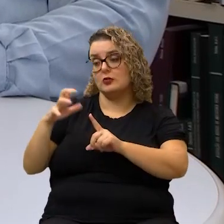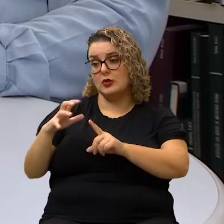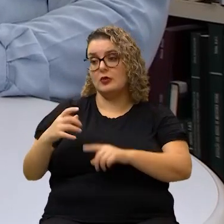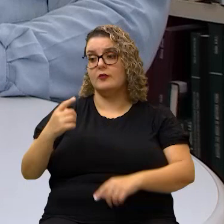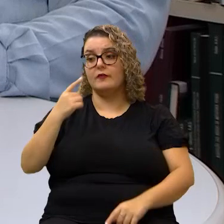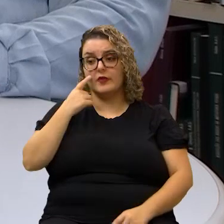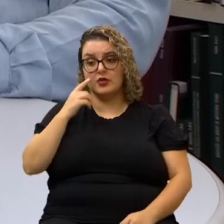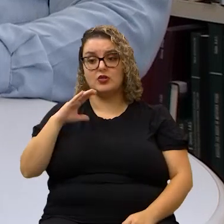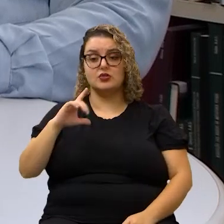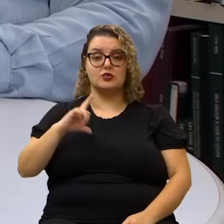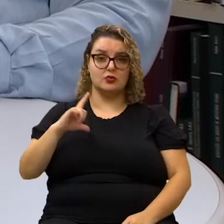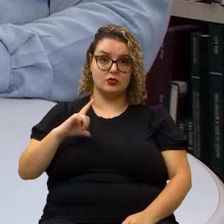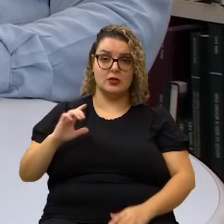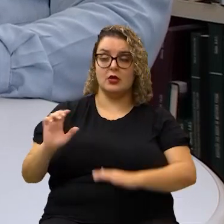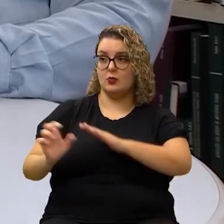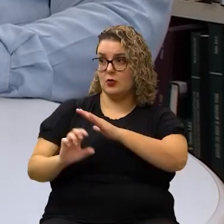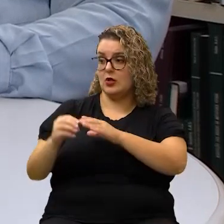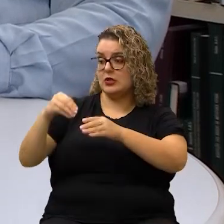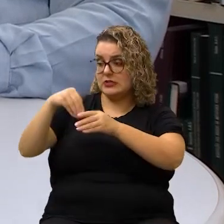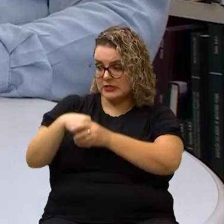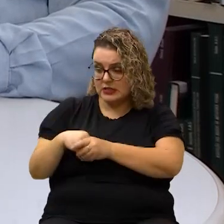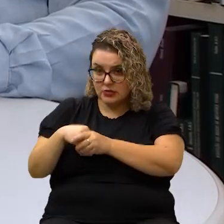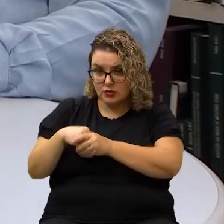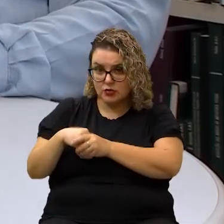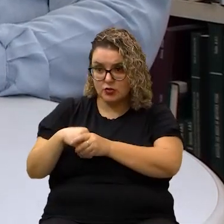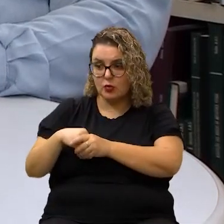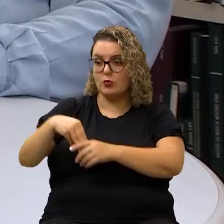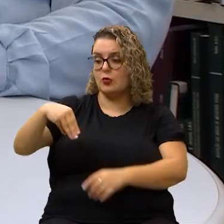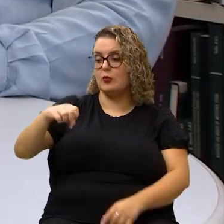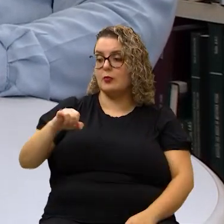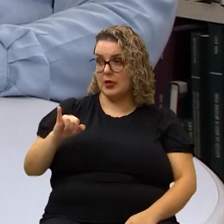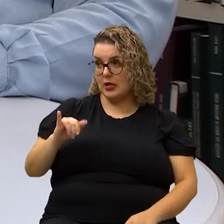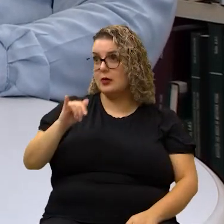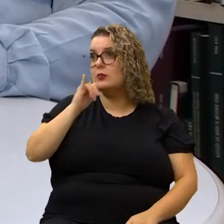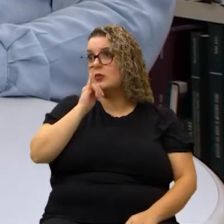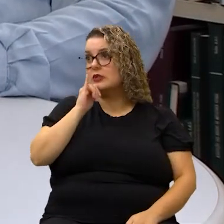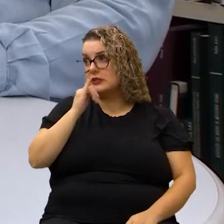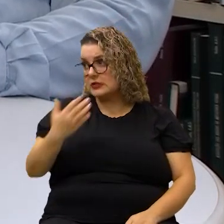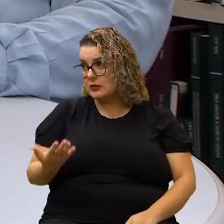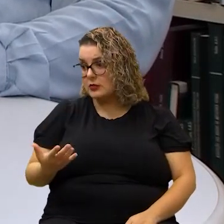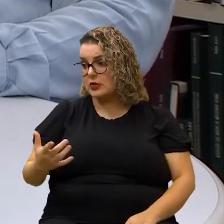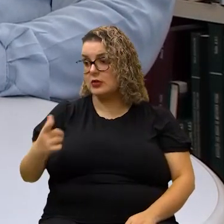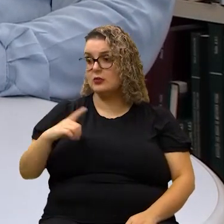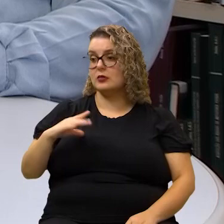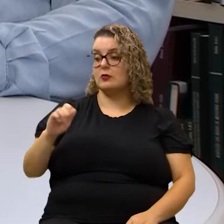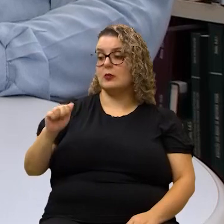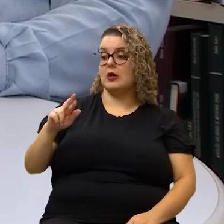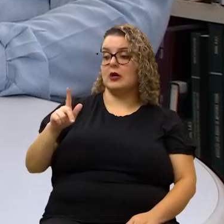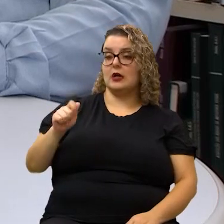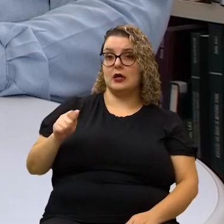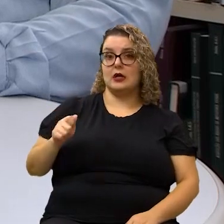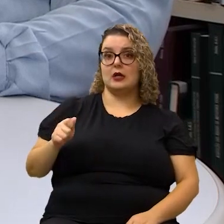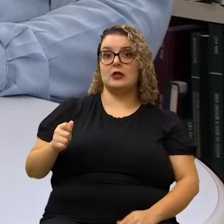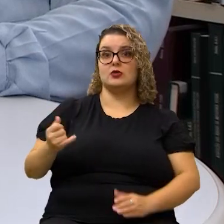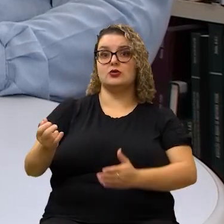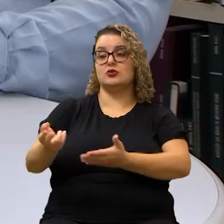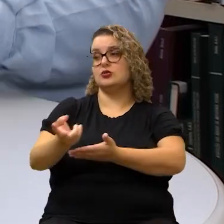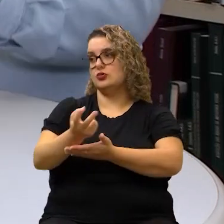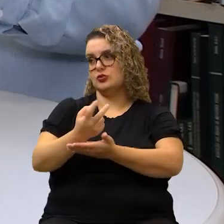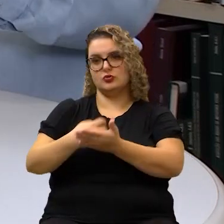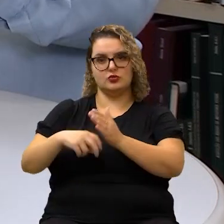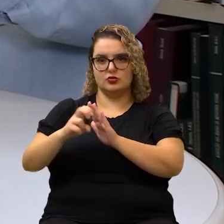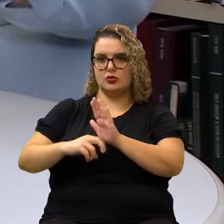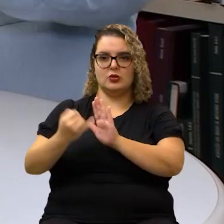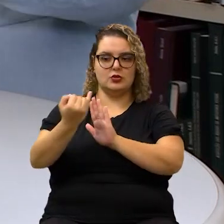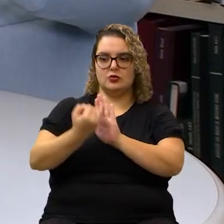eu tenho uma empresa e enquadrei ela como MEI, por exemplo, eu tenho uma carga fixa de imposto, que vai